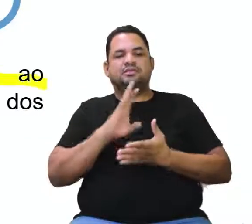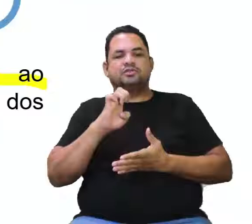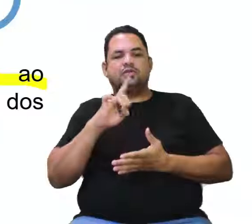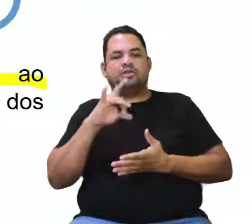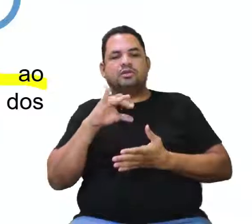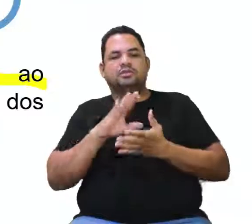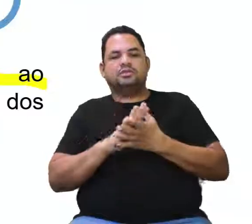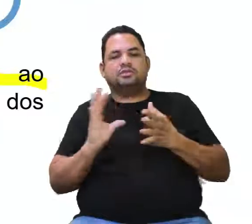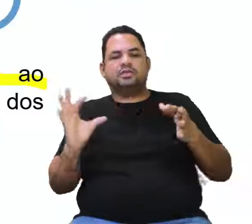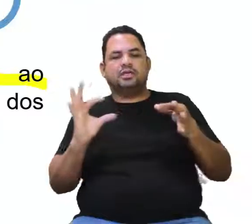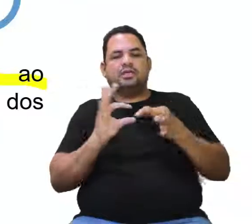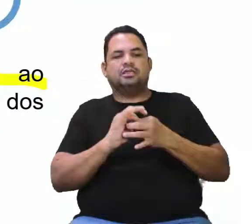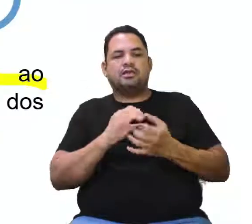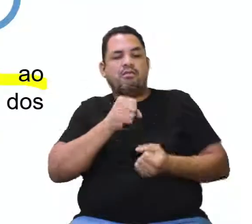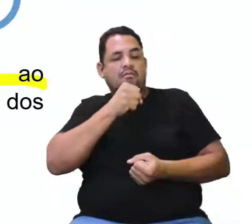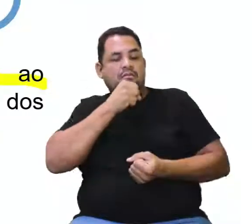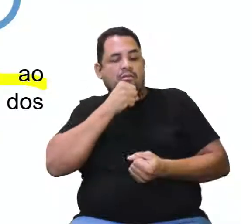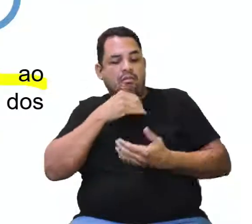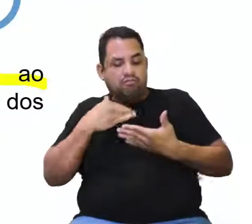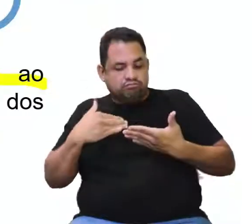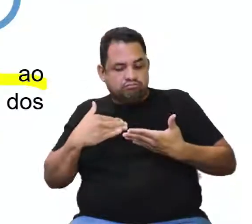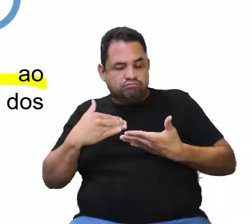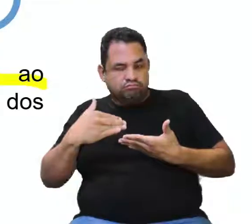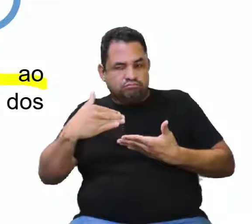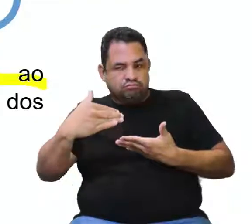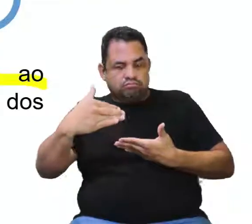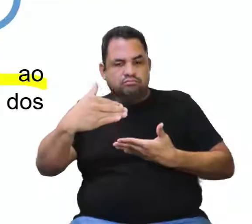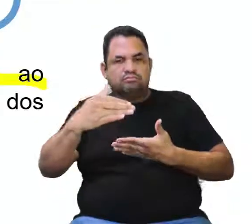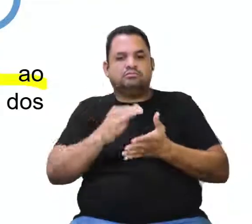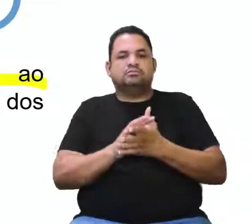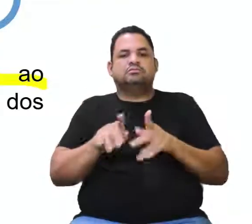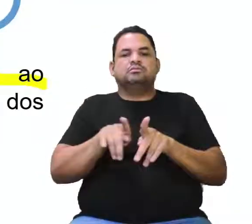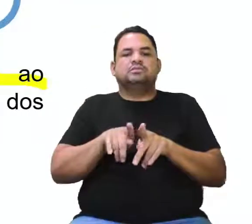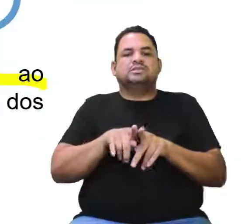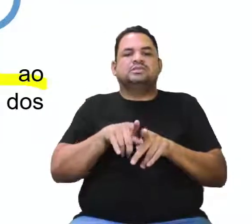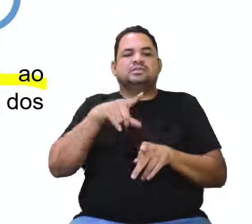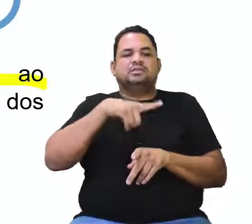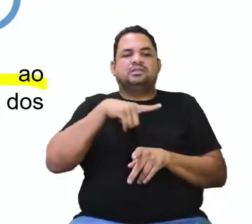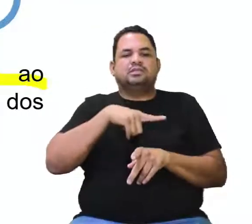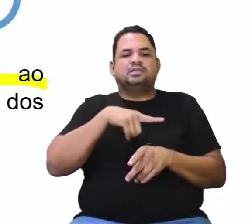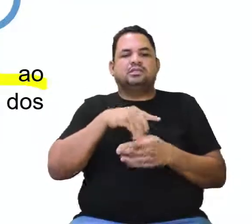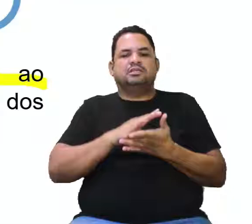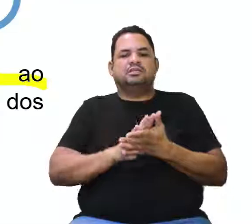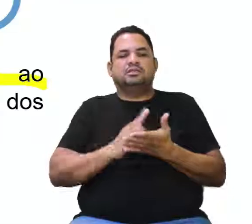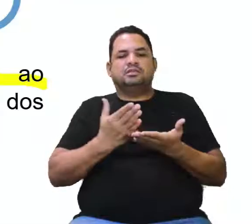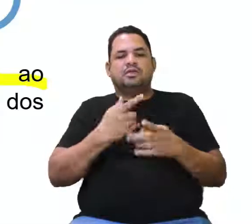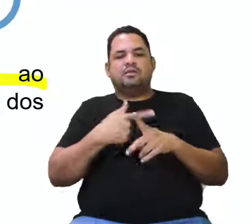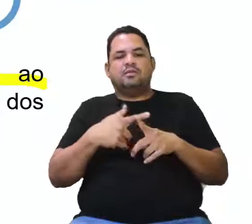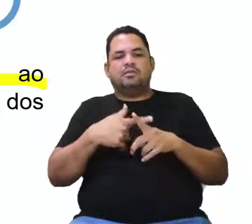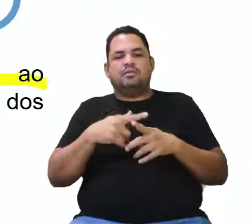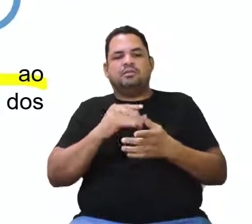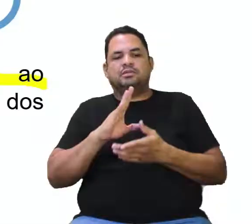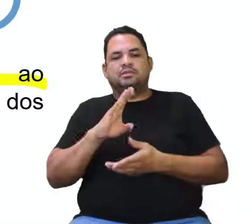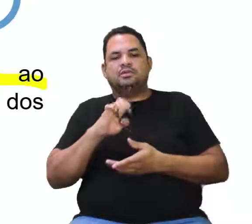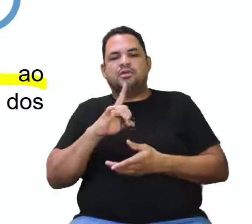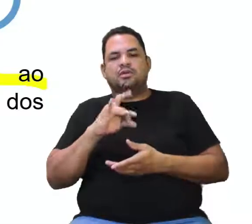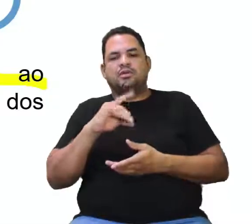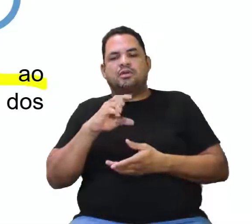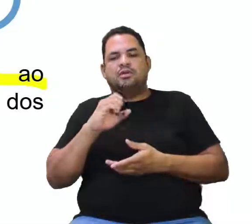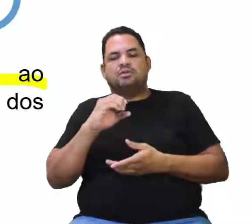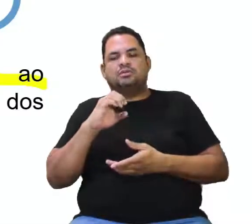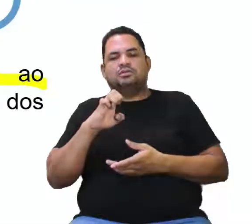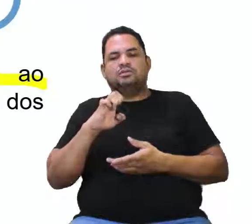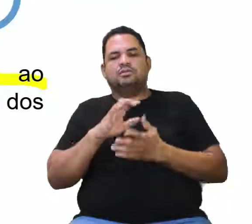ao envelhecimento. Então, conforme eu vou envelhecendo, eu também posso ter esse problema de escoliose. Isso